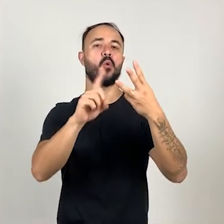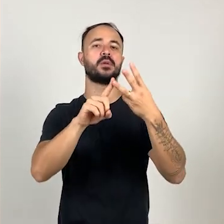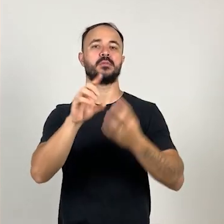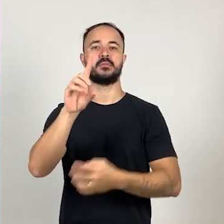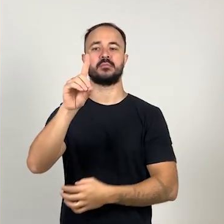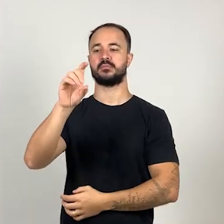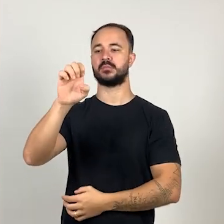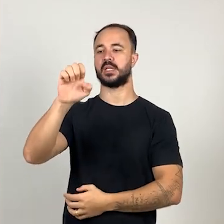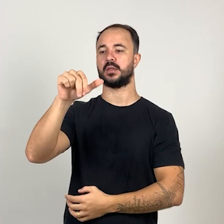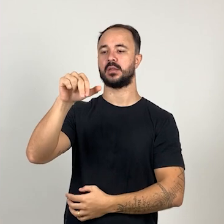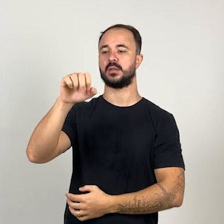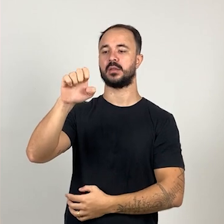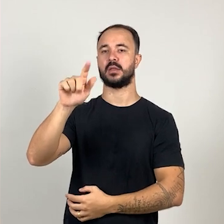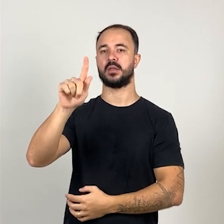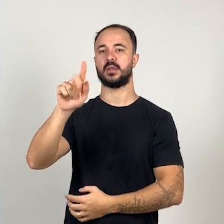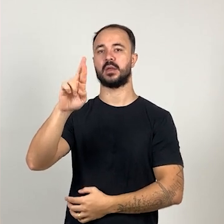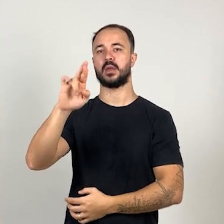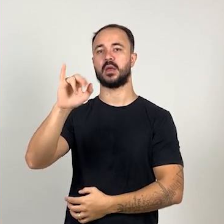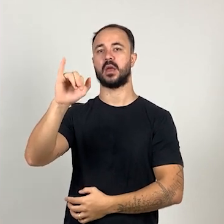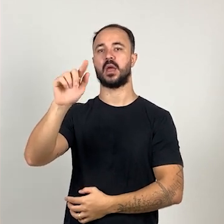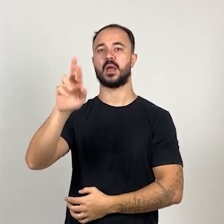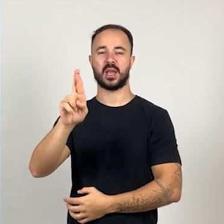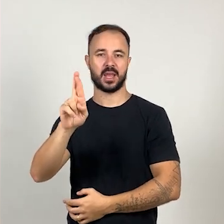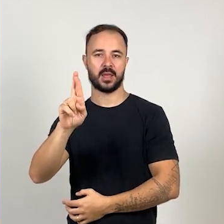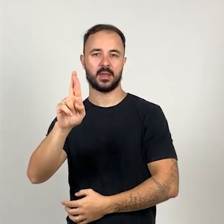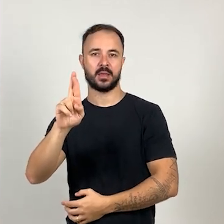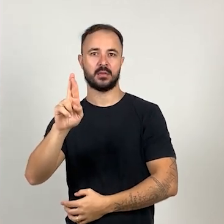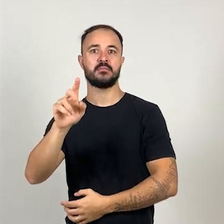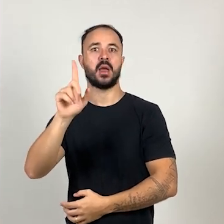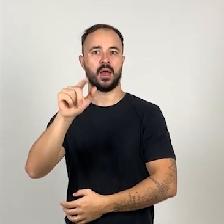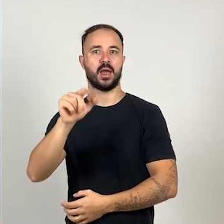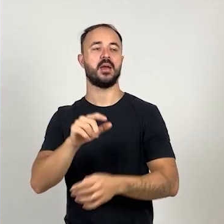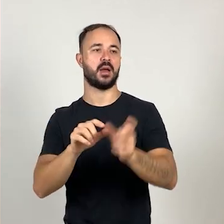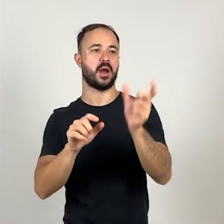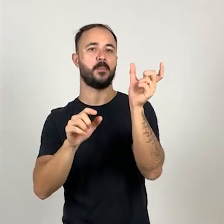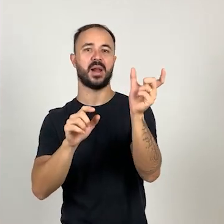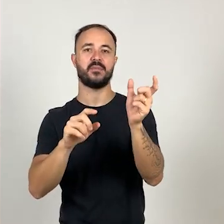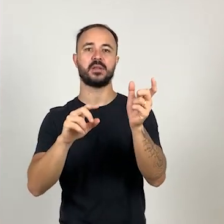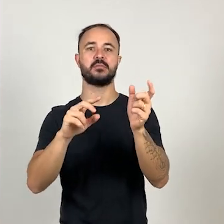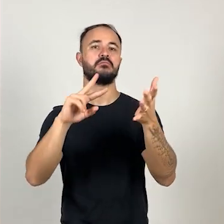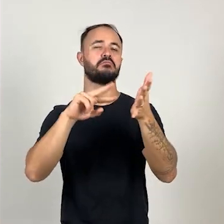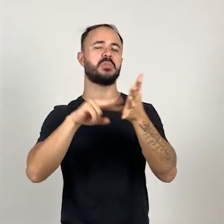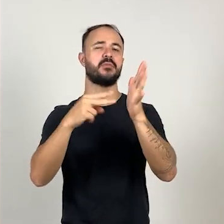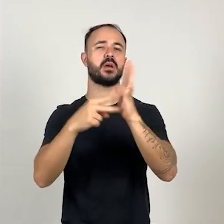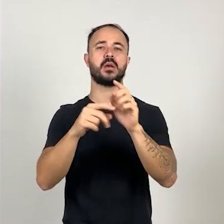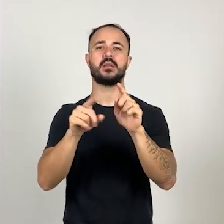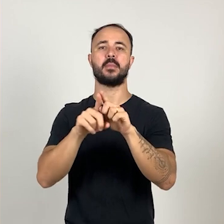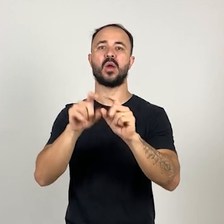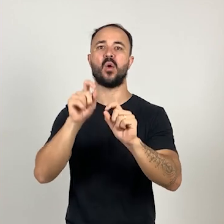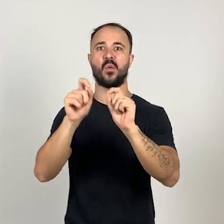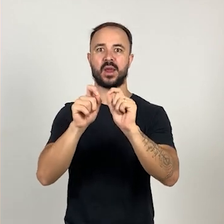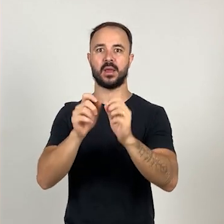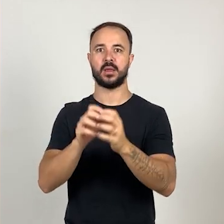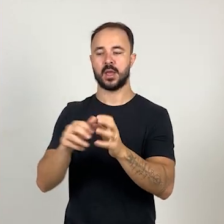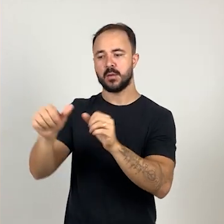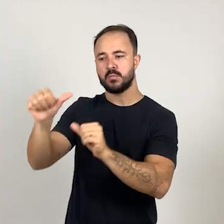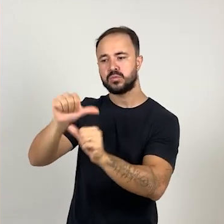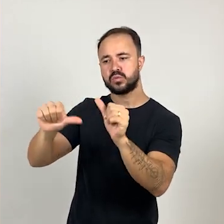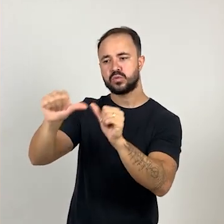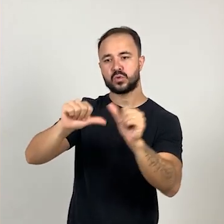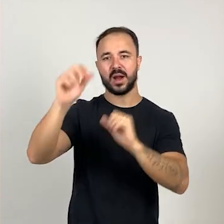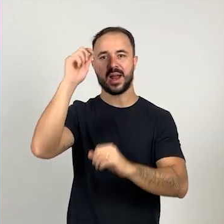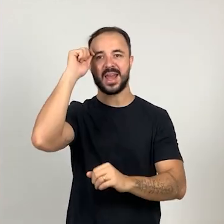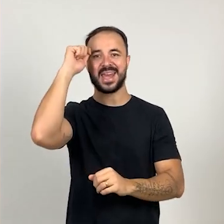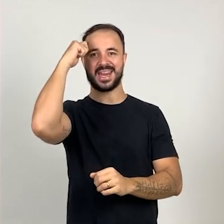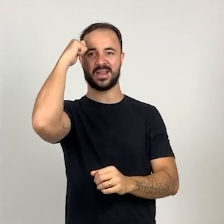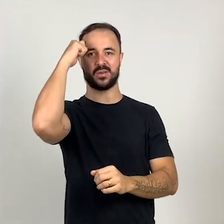Denegrir. De origem latina, a palavra denegrir significa enegrecer, mas seu uso atual está